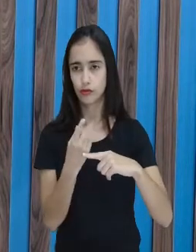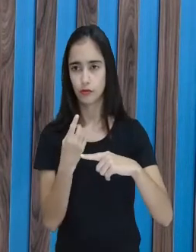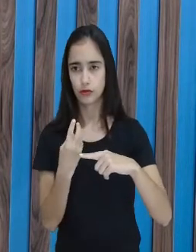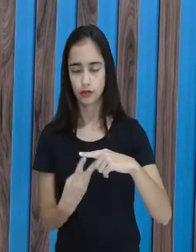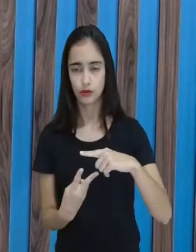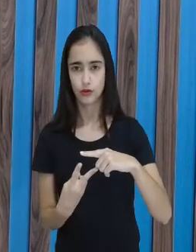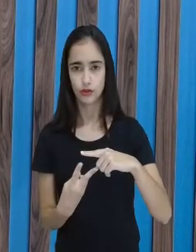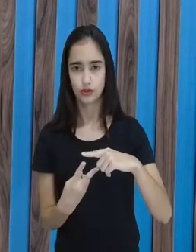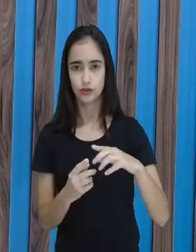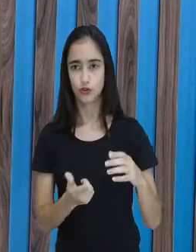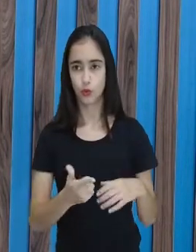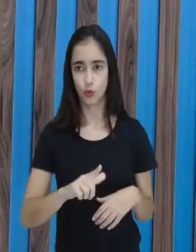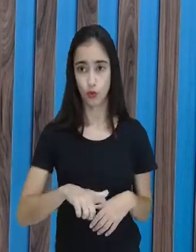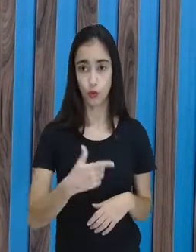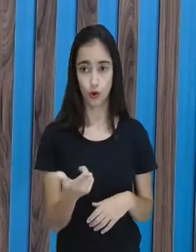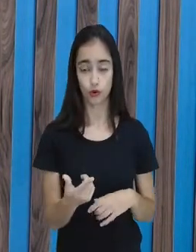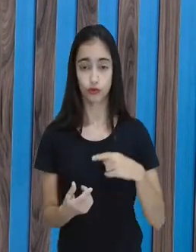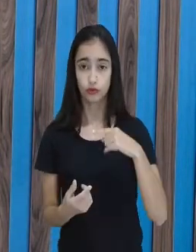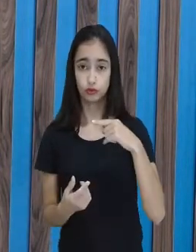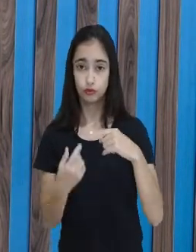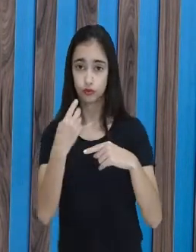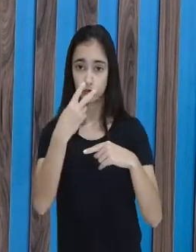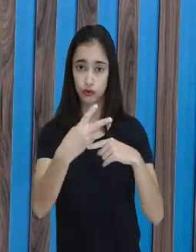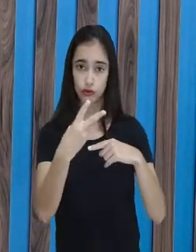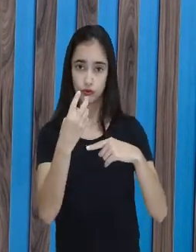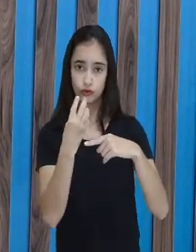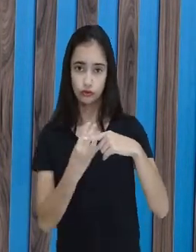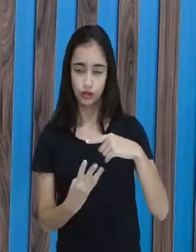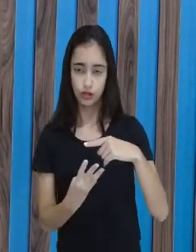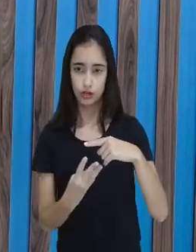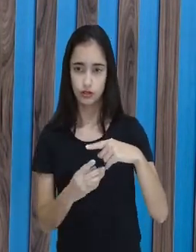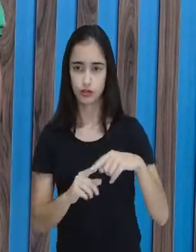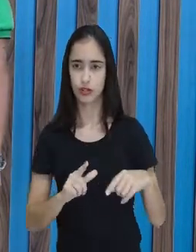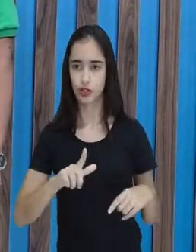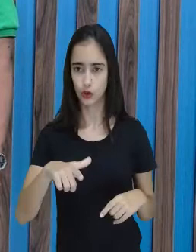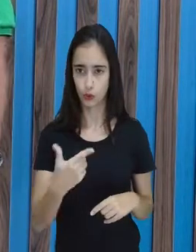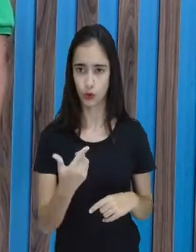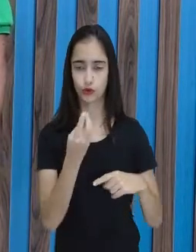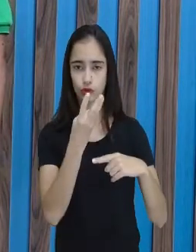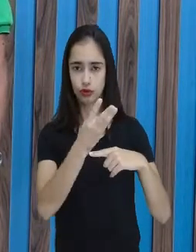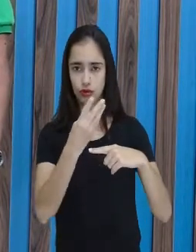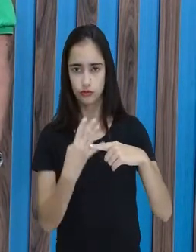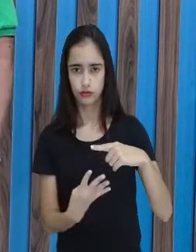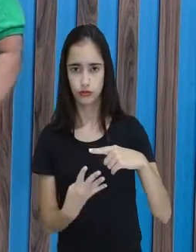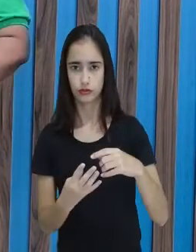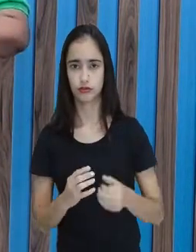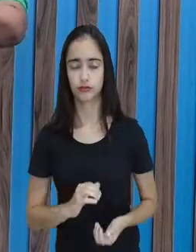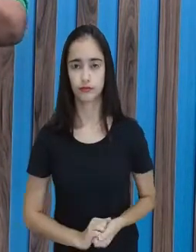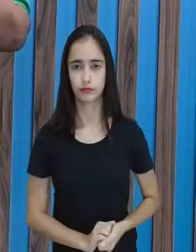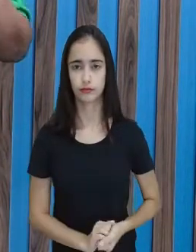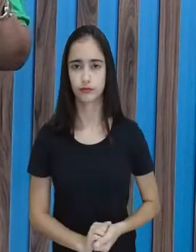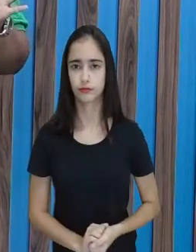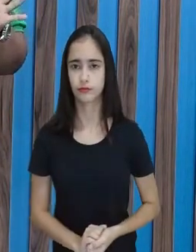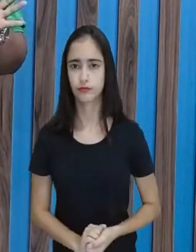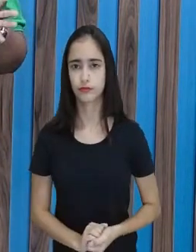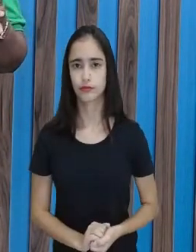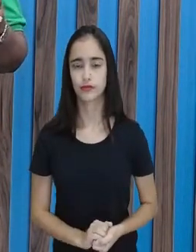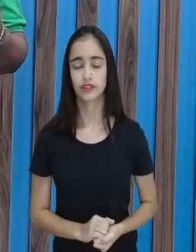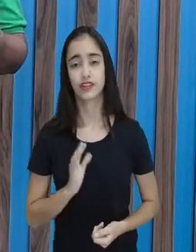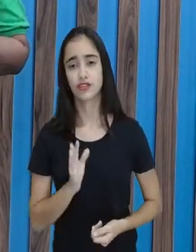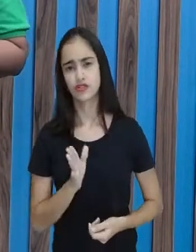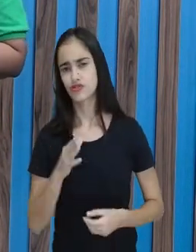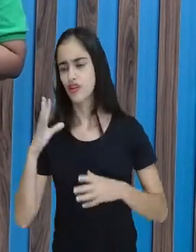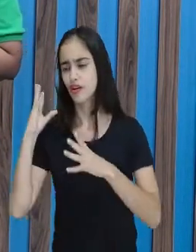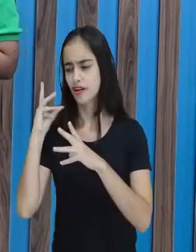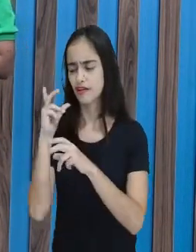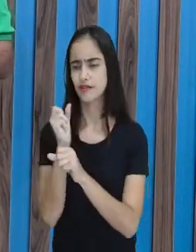igual a 2/3. E, por último, ficou com a fração de 3/4. Feita essa breve